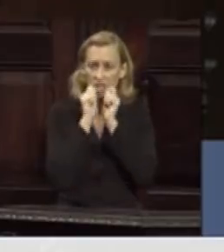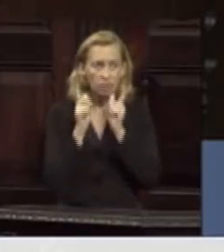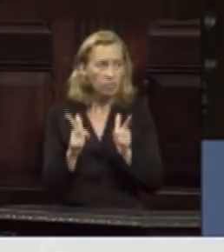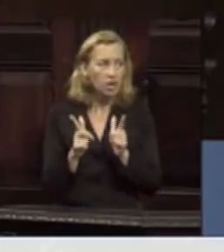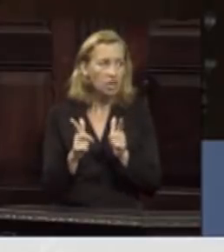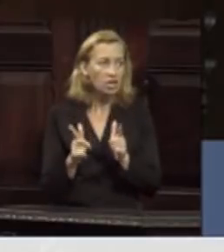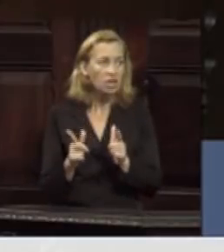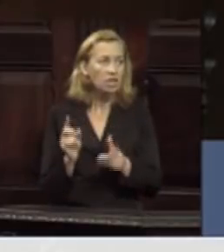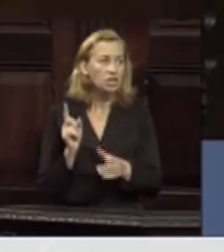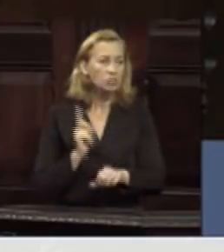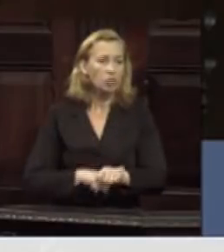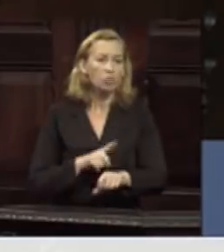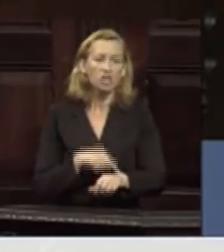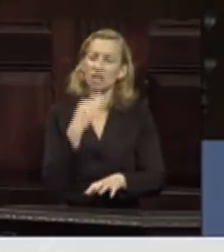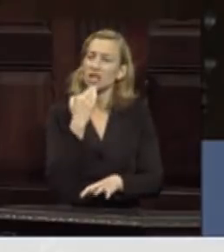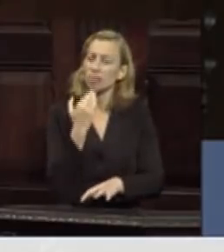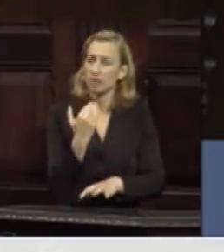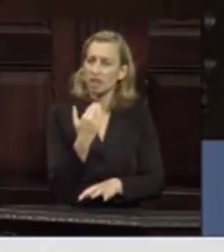momento, queria pedir a Vossas